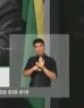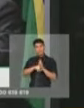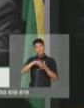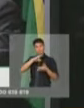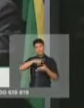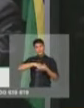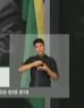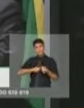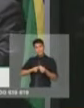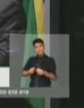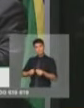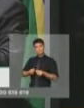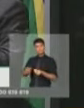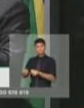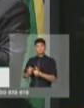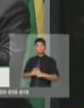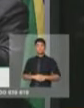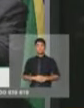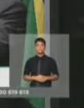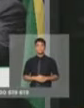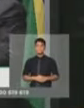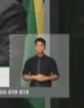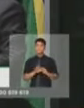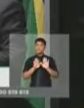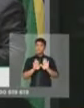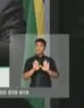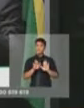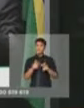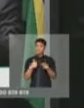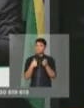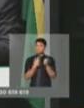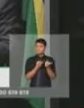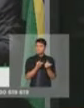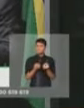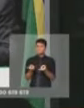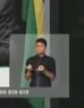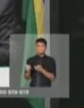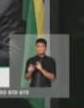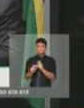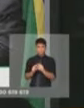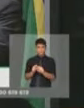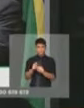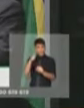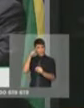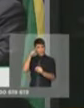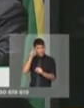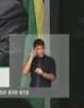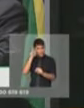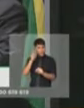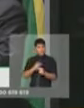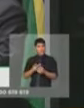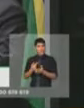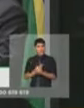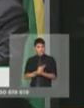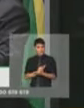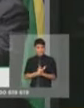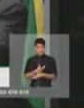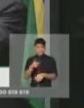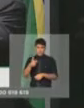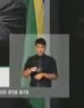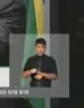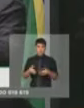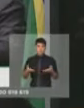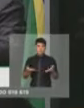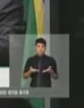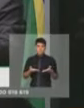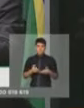mais rápido possível. E o que a gente está assisti ontem, e está acontecendo agora neste momento,